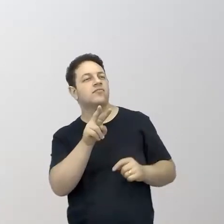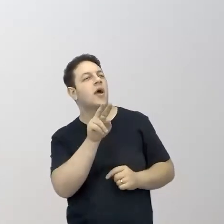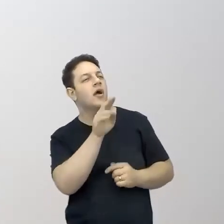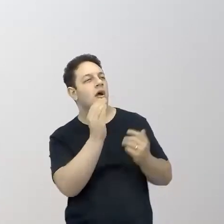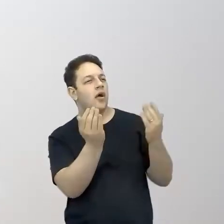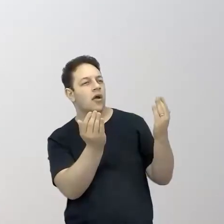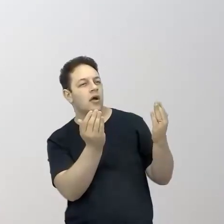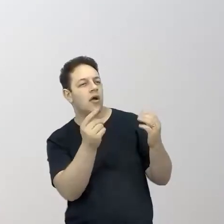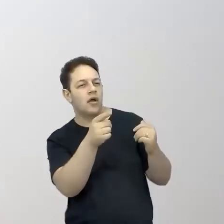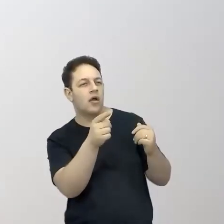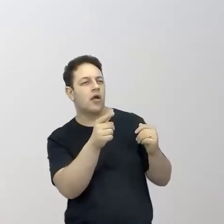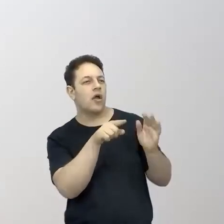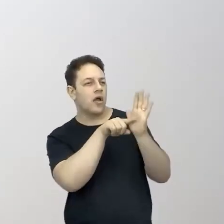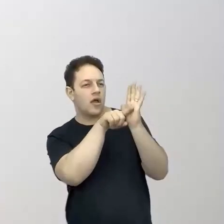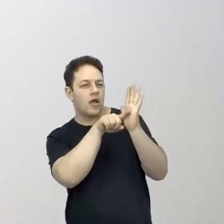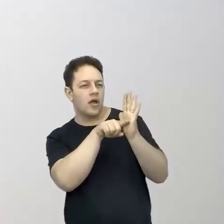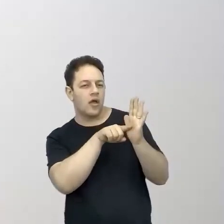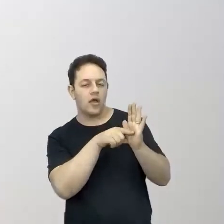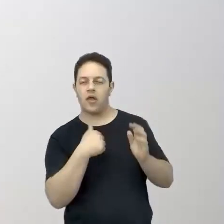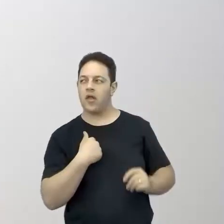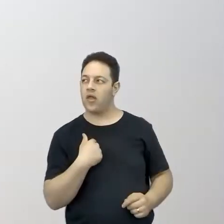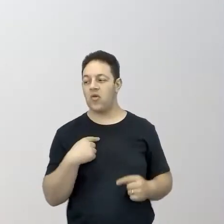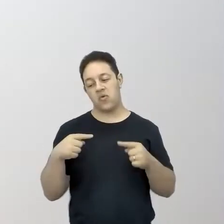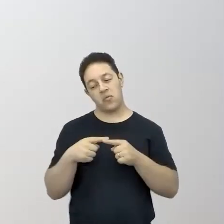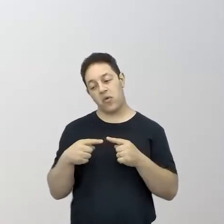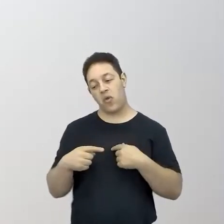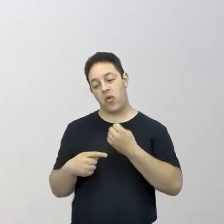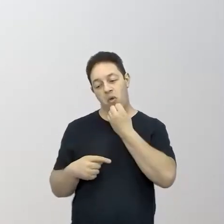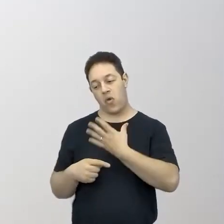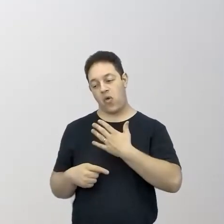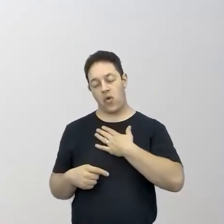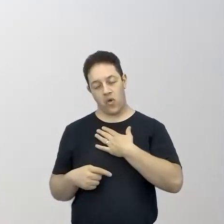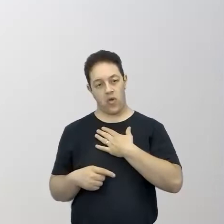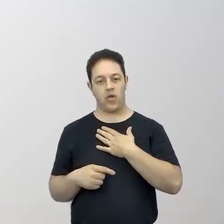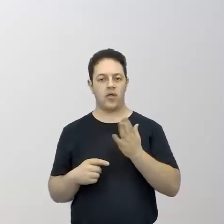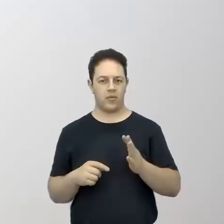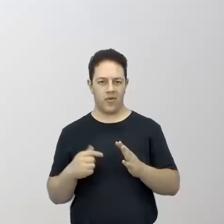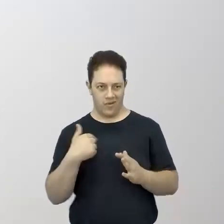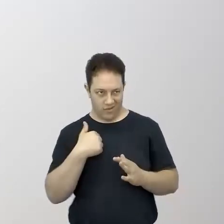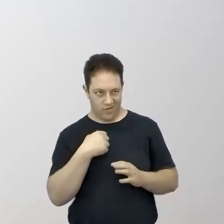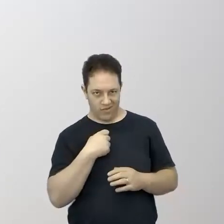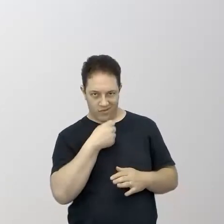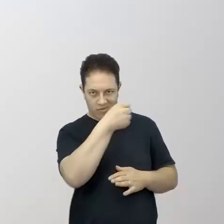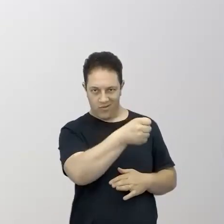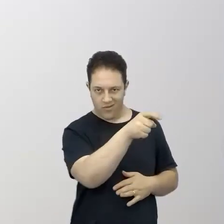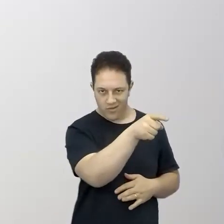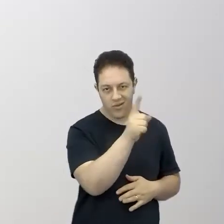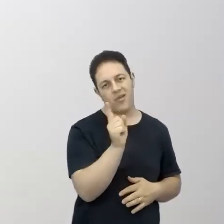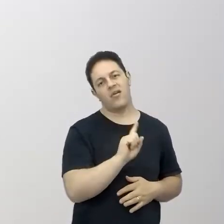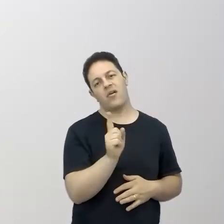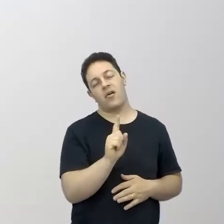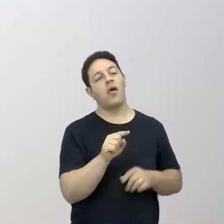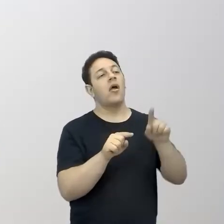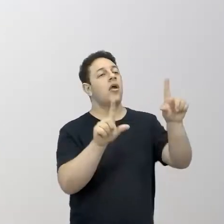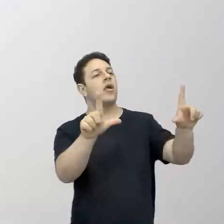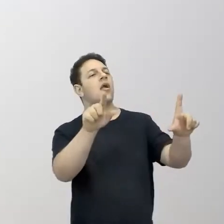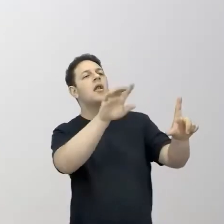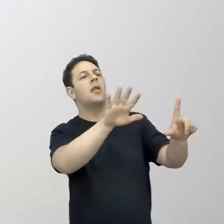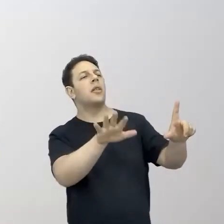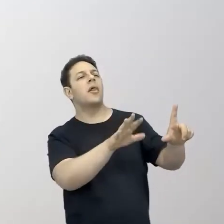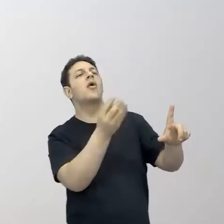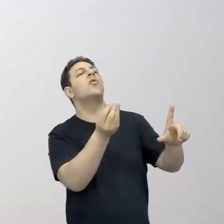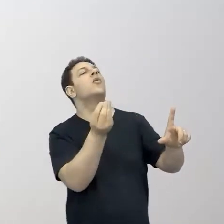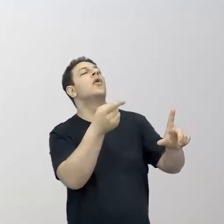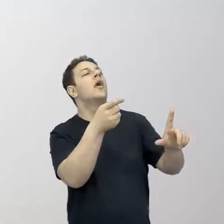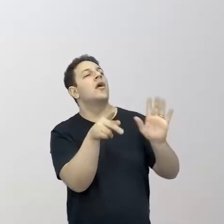aquela obra de arte de acordo com o seu gosto, porque você não é a obra de arte. Que você vai analisar o que é a obra de arte, ela é